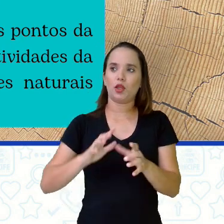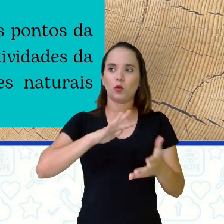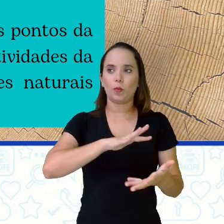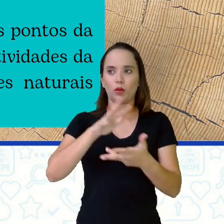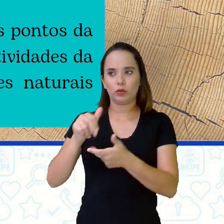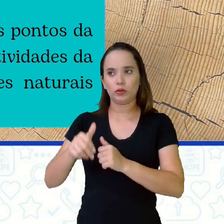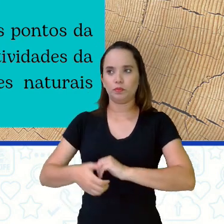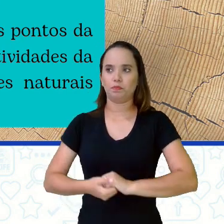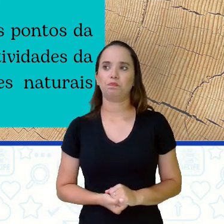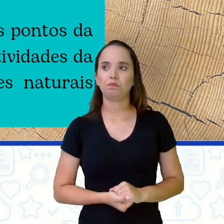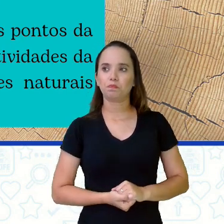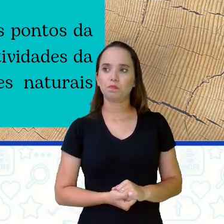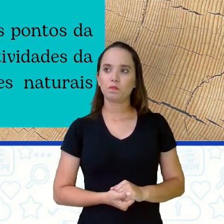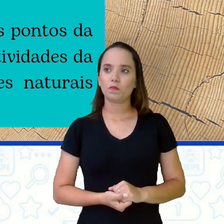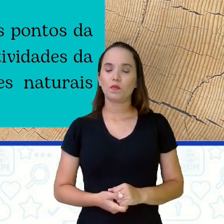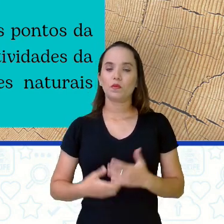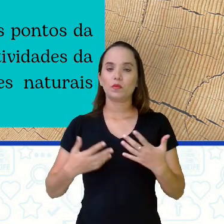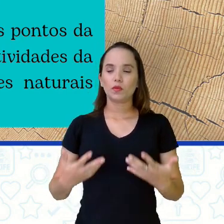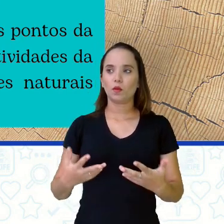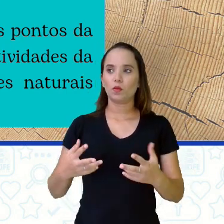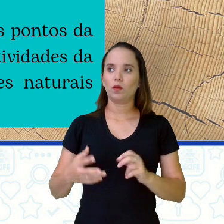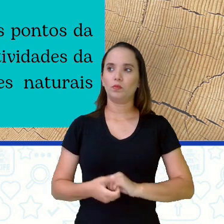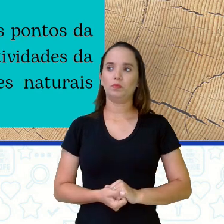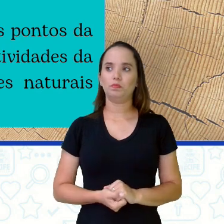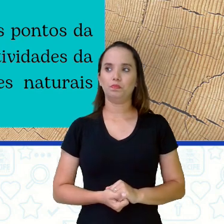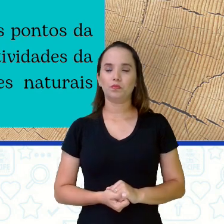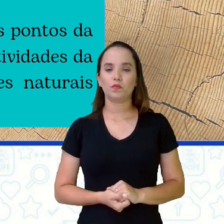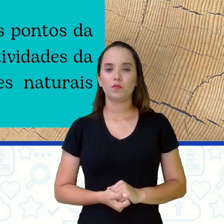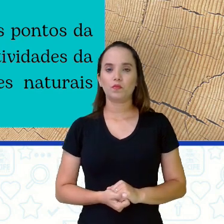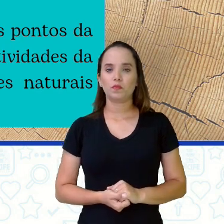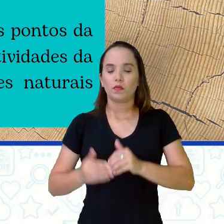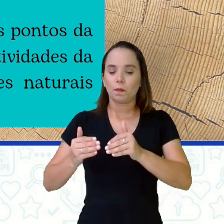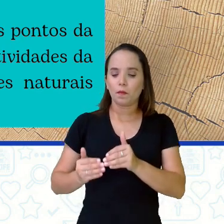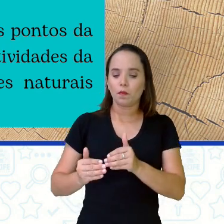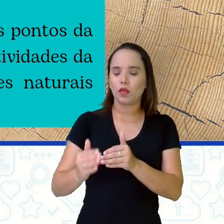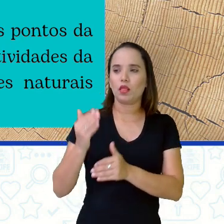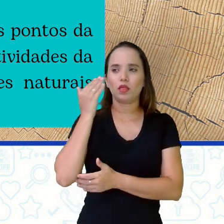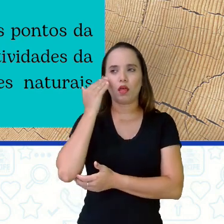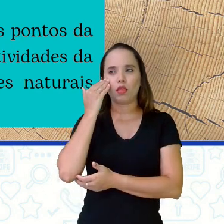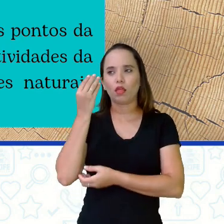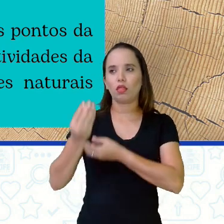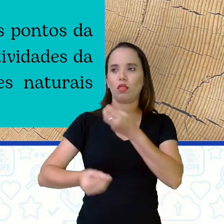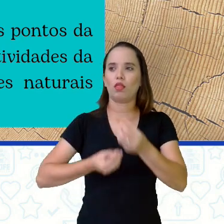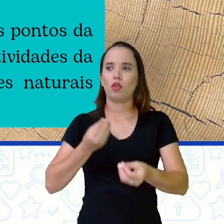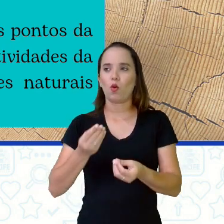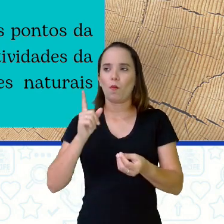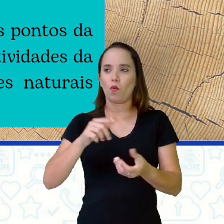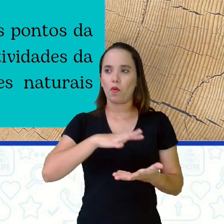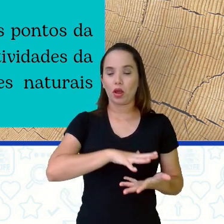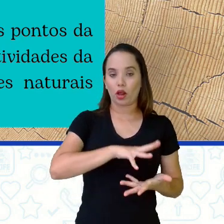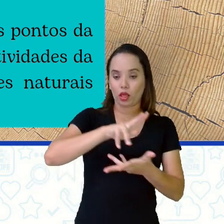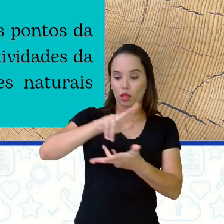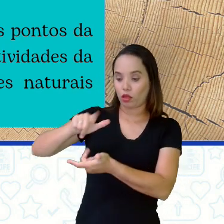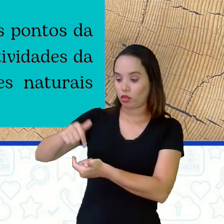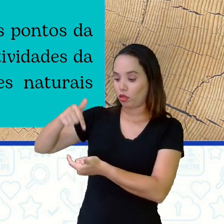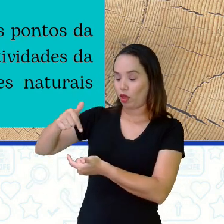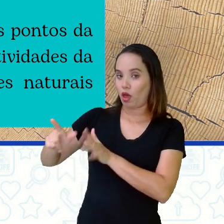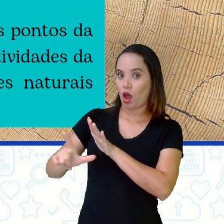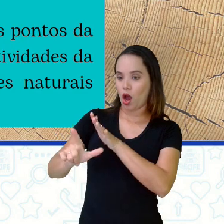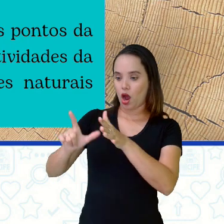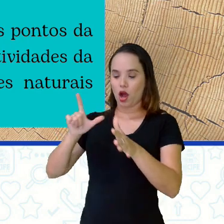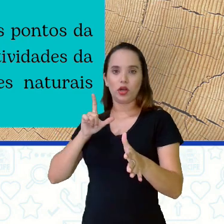falou. Homem ou a própria natureza. A partir da interpretação de como era a face da Terra no passado e